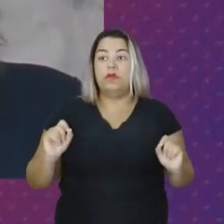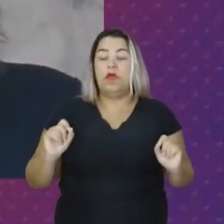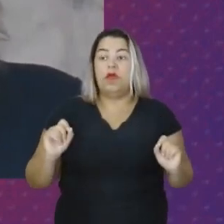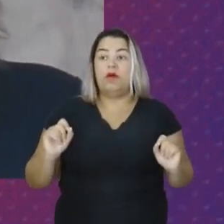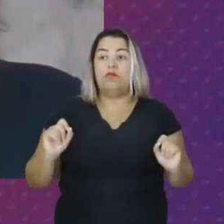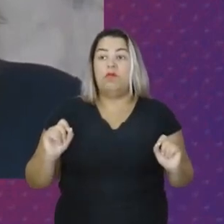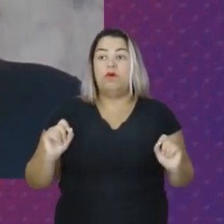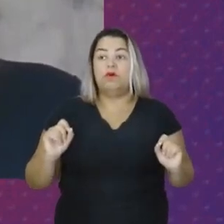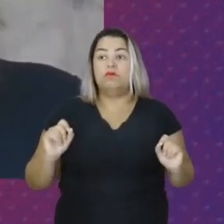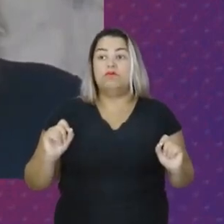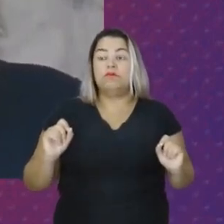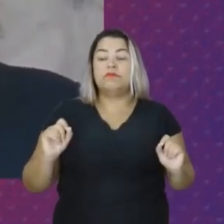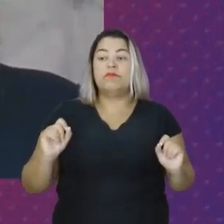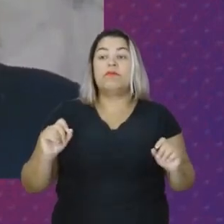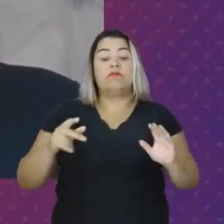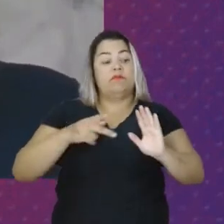desses